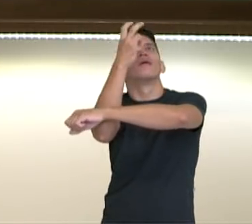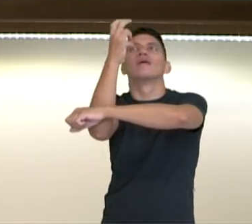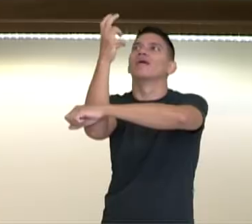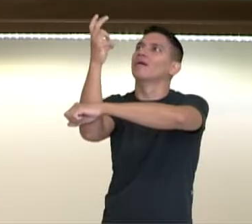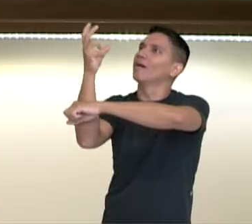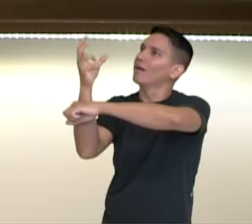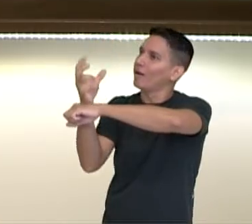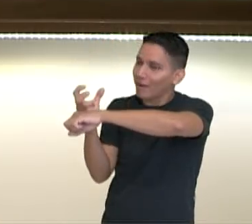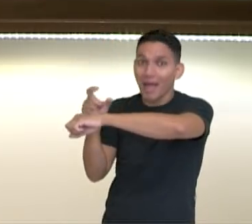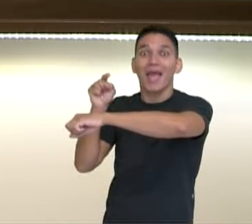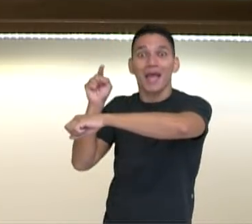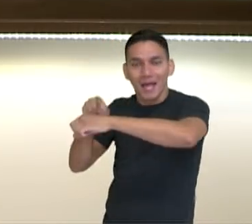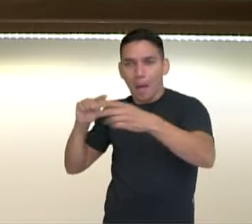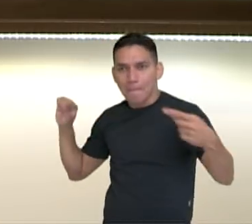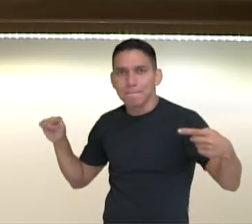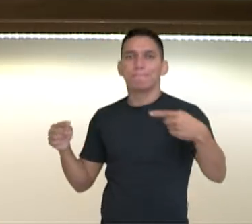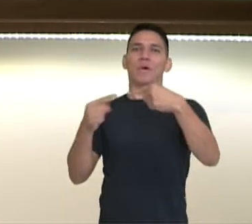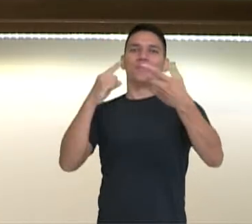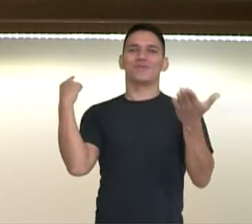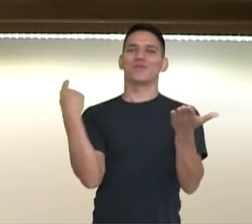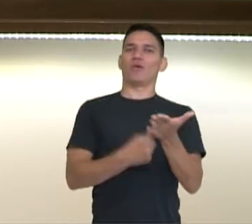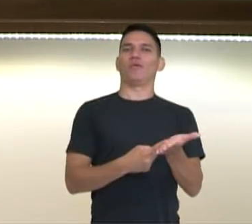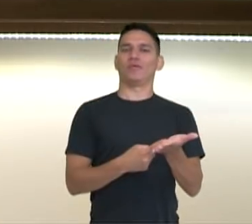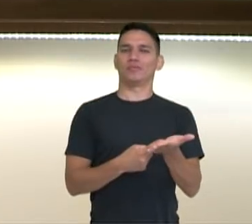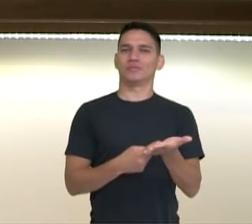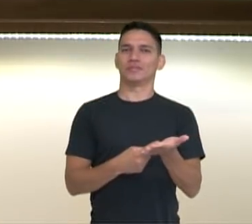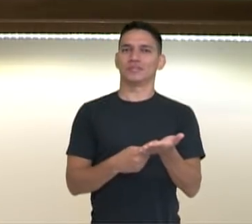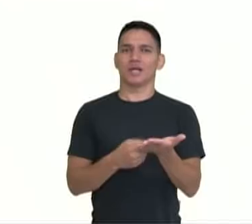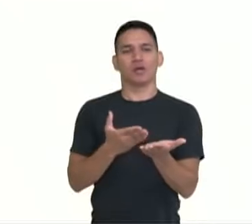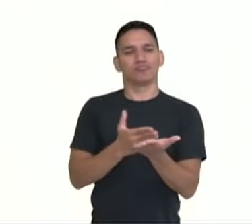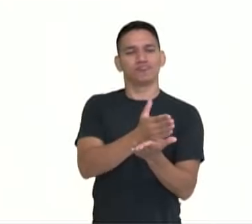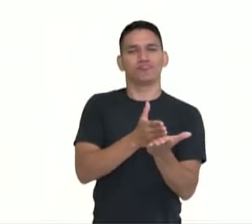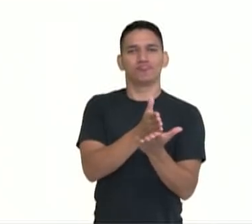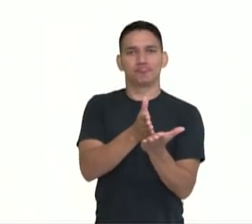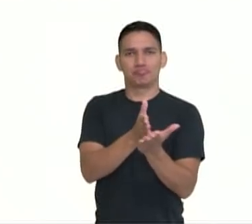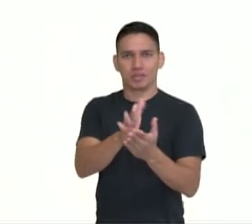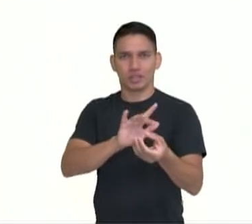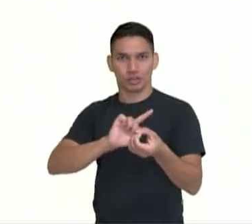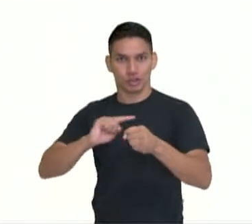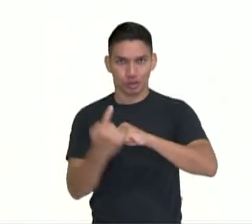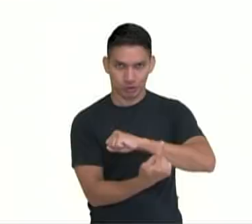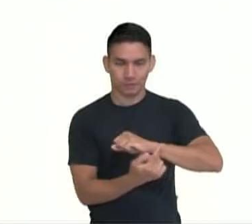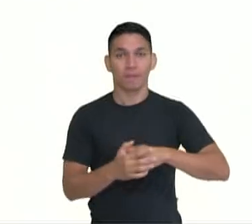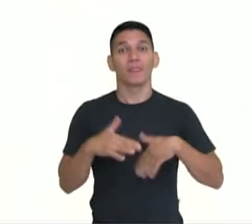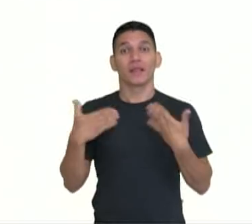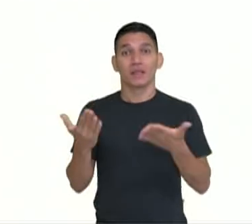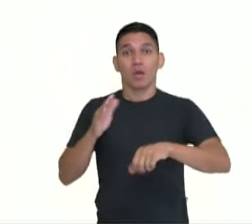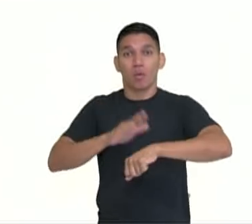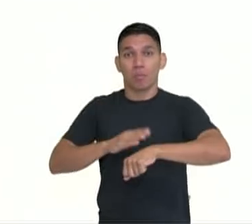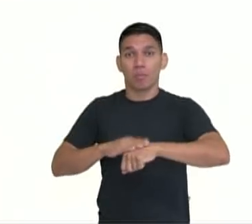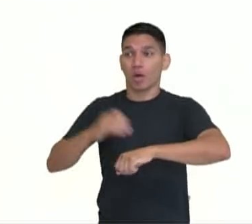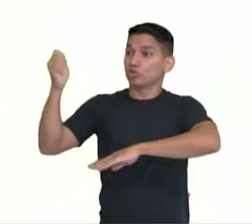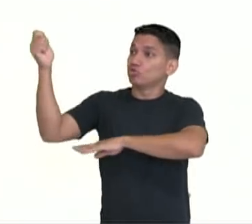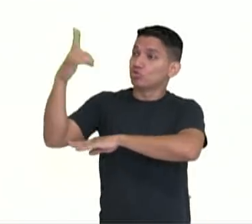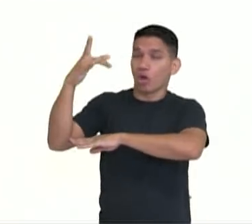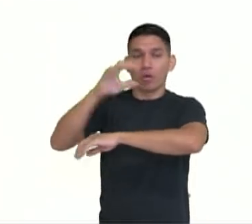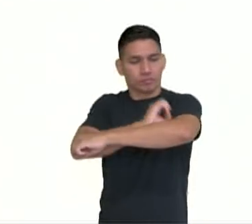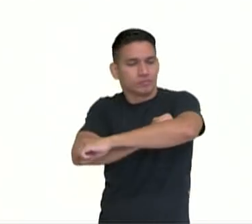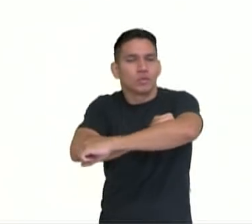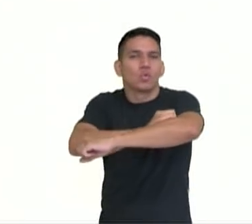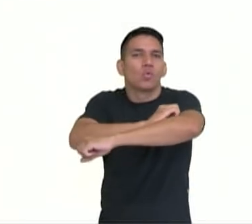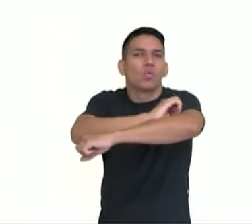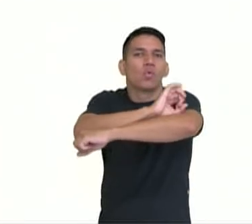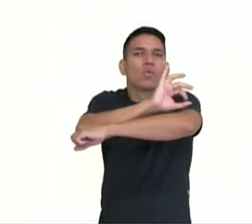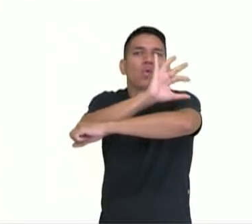da orientação geográfica, certo? Então, o Sol ali onde ele nasce foi uma referência muito importante.